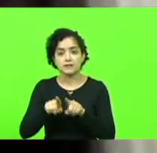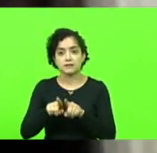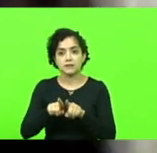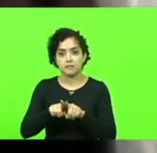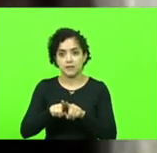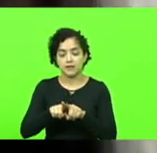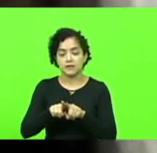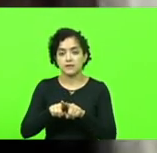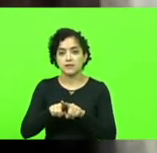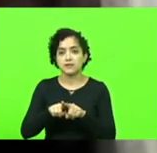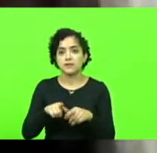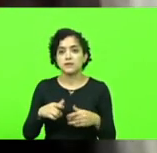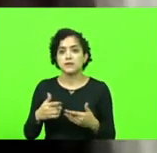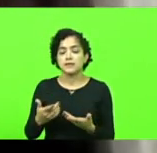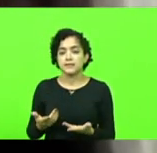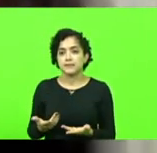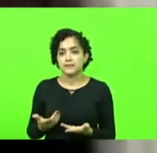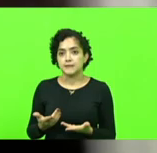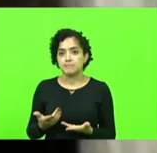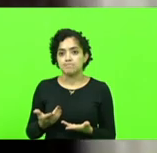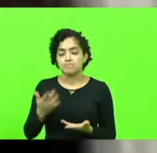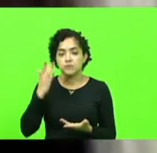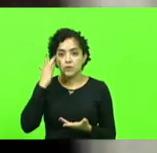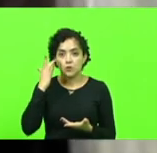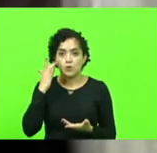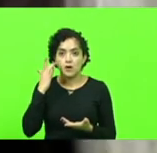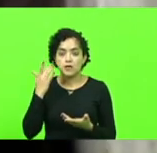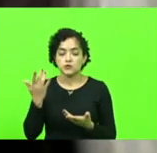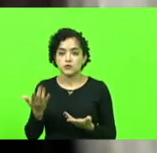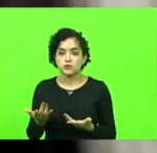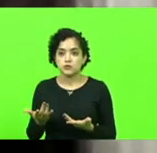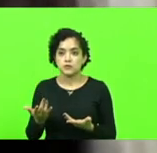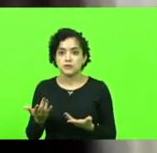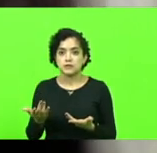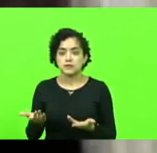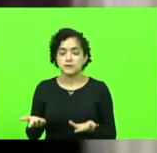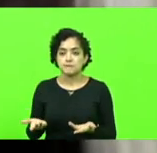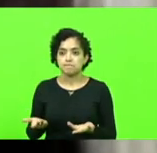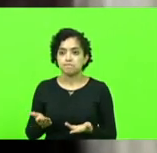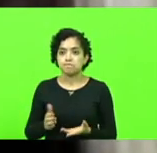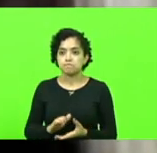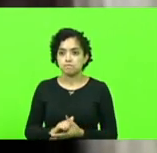Que eu acho que também